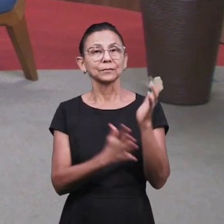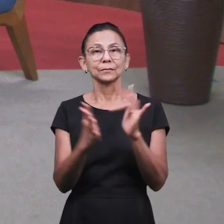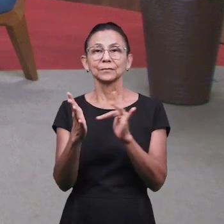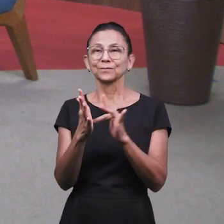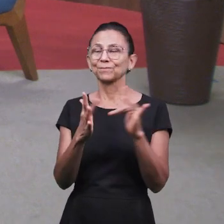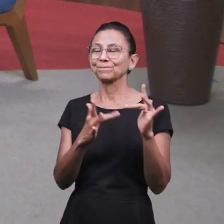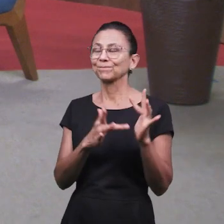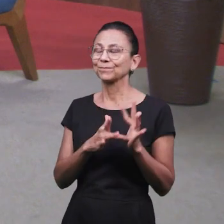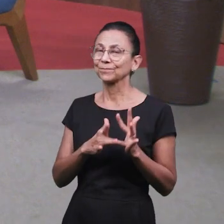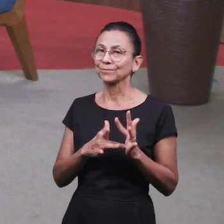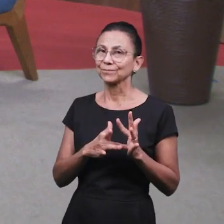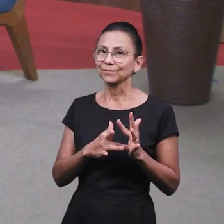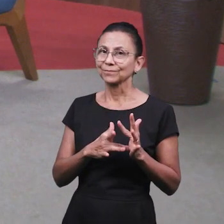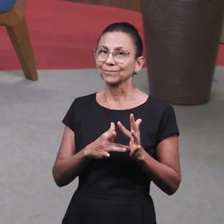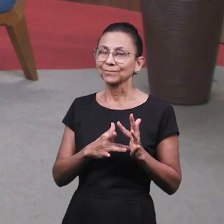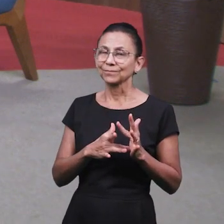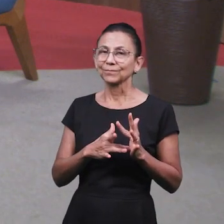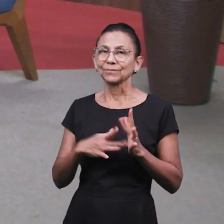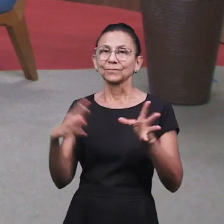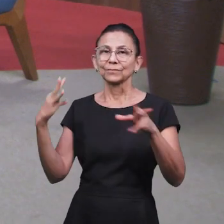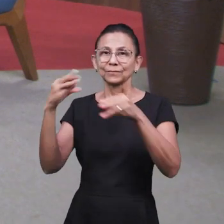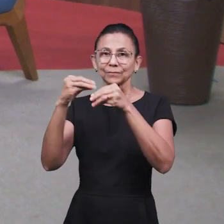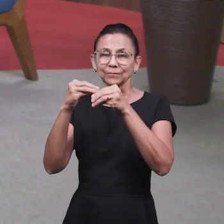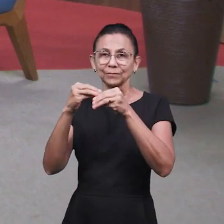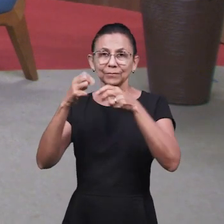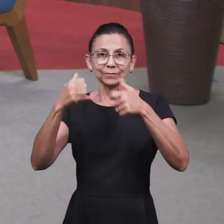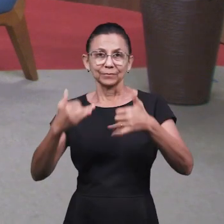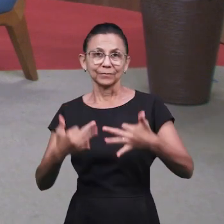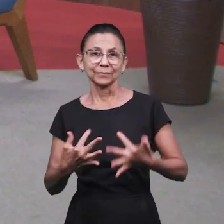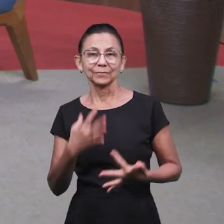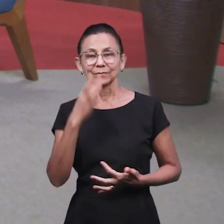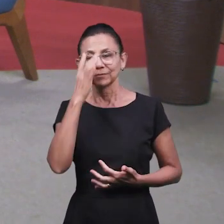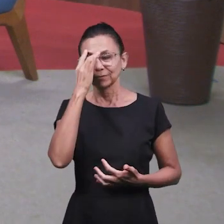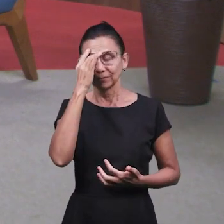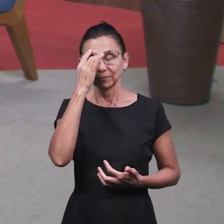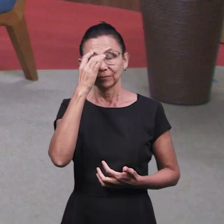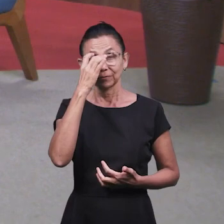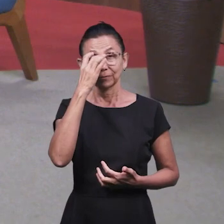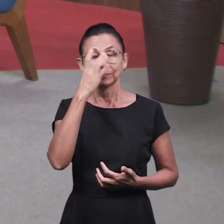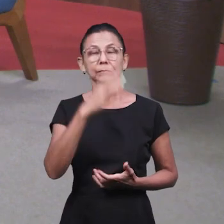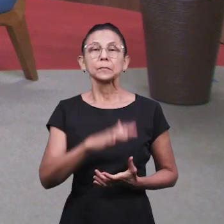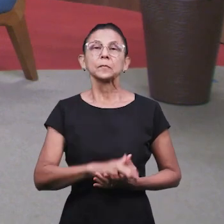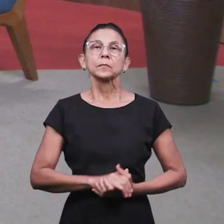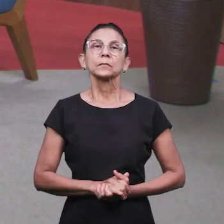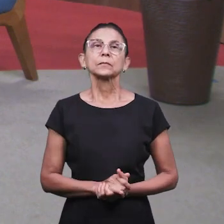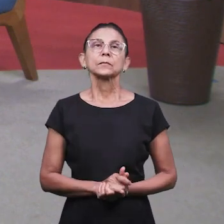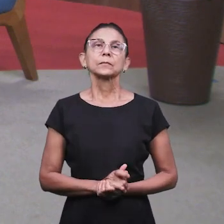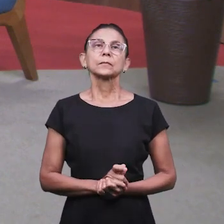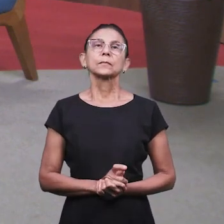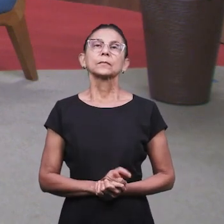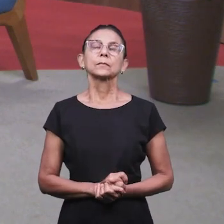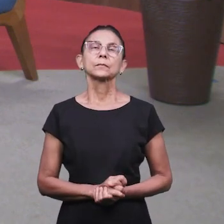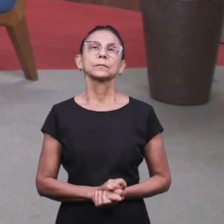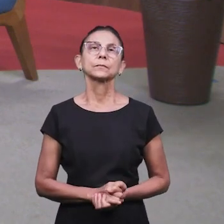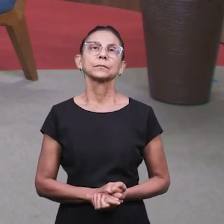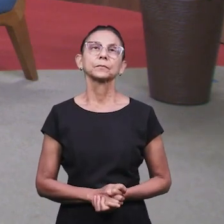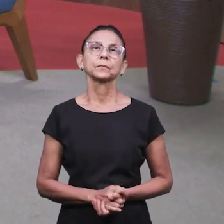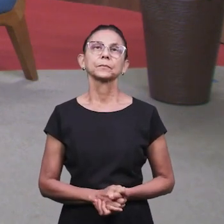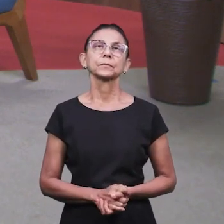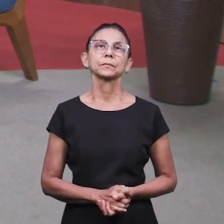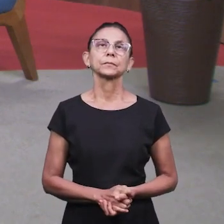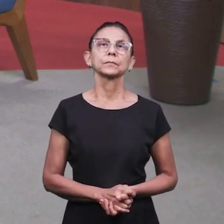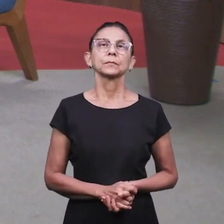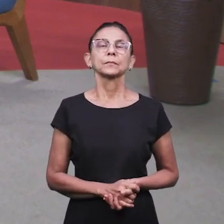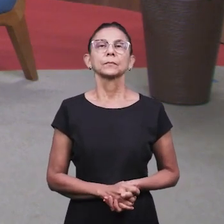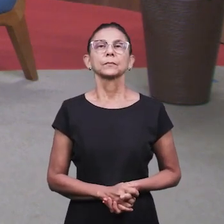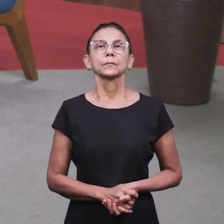explicação rápida, talvez muitos que nos assistem pela primeira vez. Compreender essa relação que existe. O que é isso? Né? Muito bom.